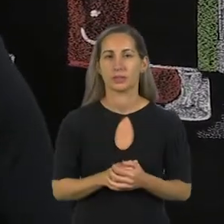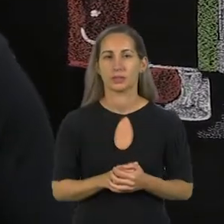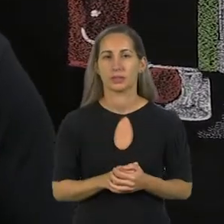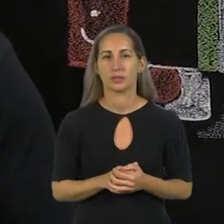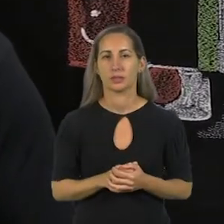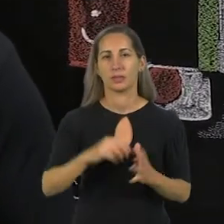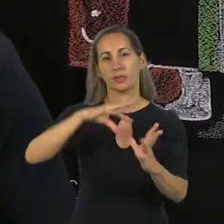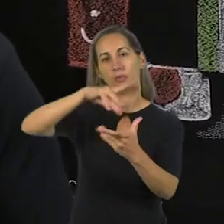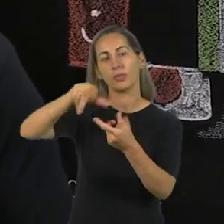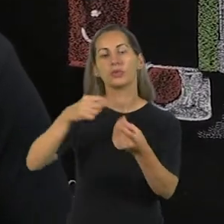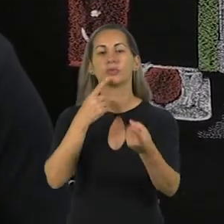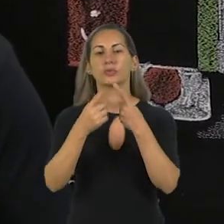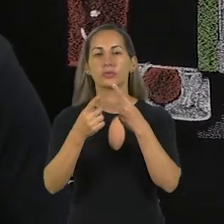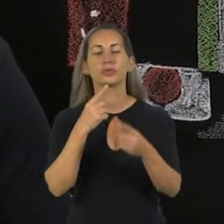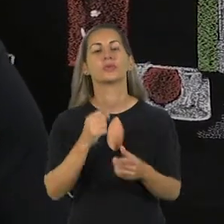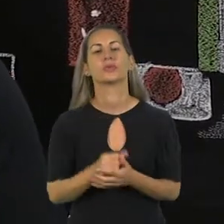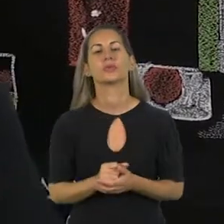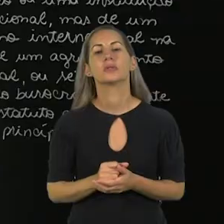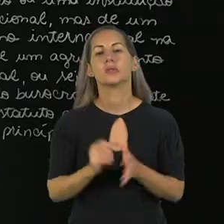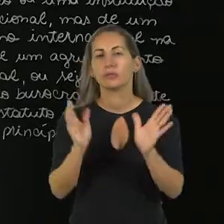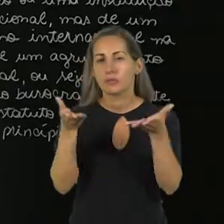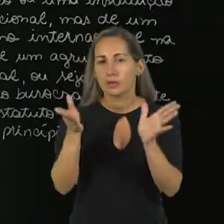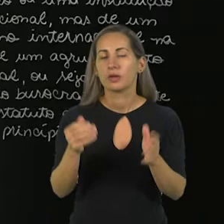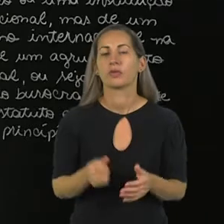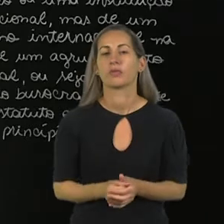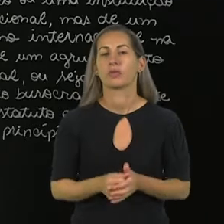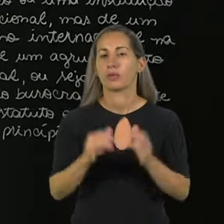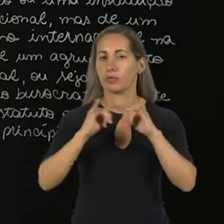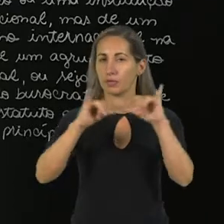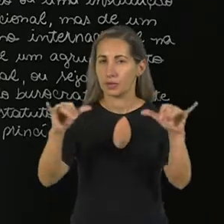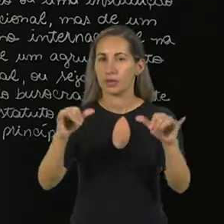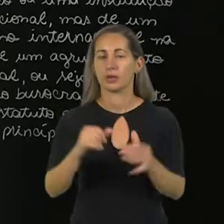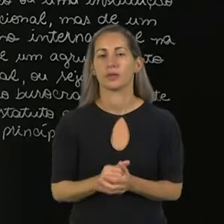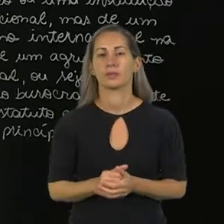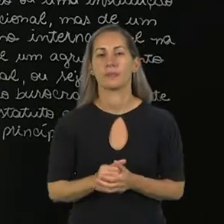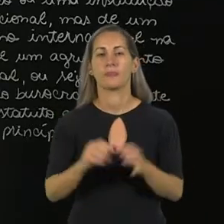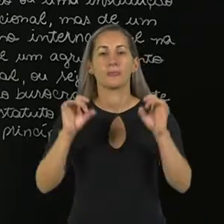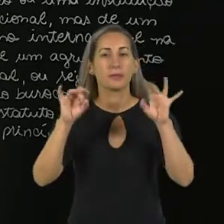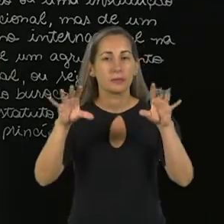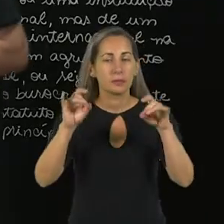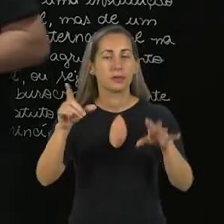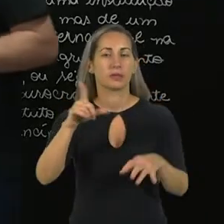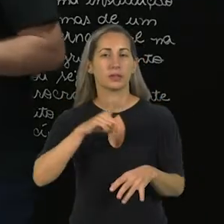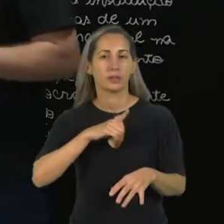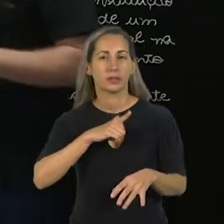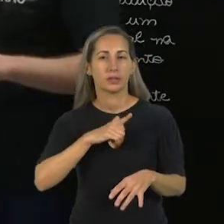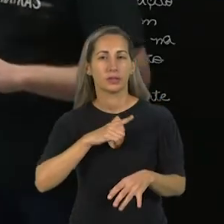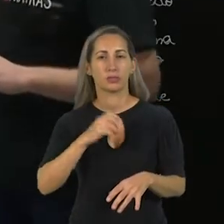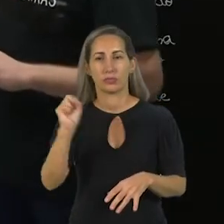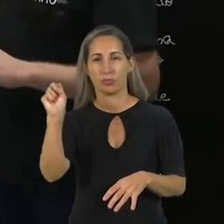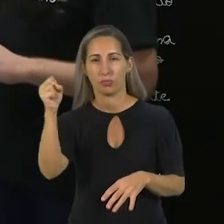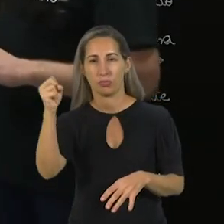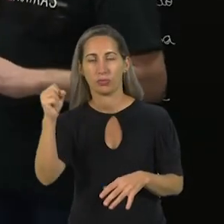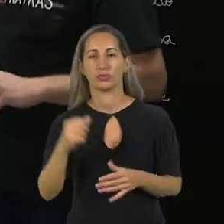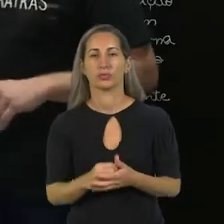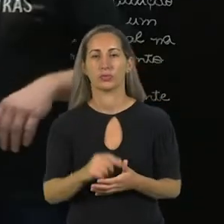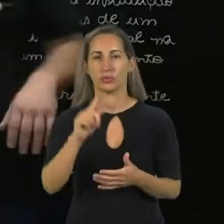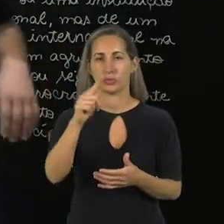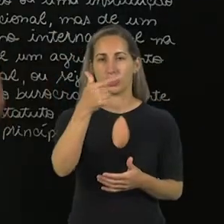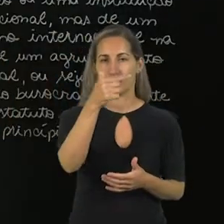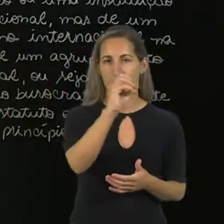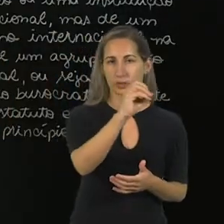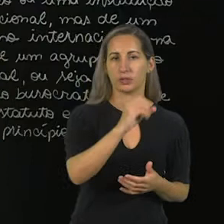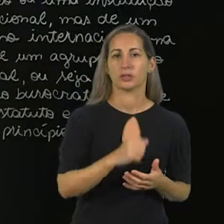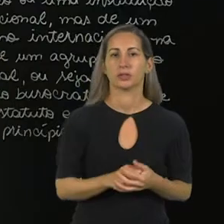esses fóruns de discussões que a gente vai tratar. Os principais fóruns de discussões que a gente tem é o G8, o